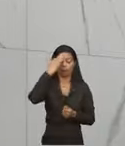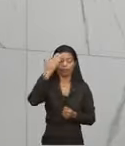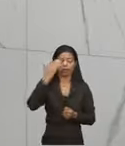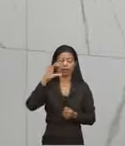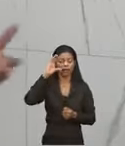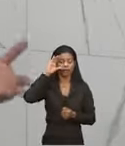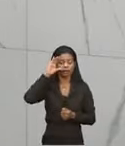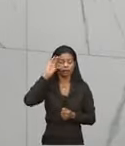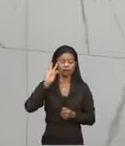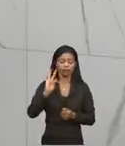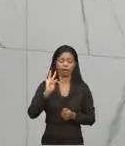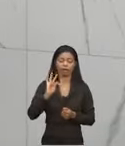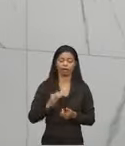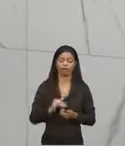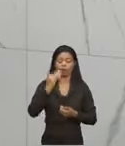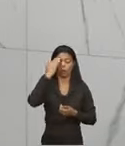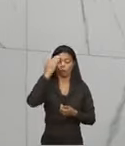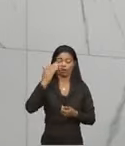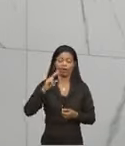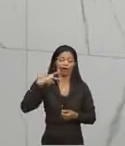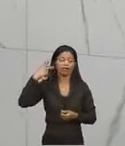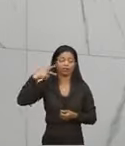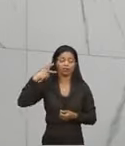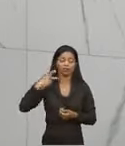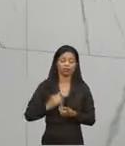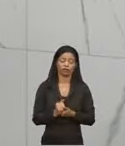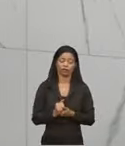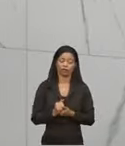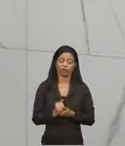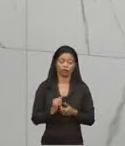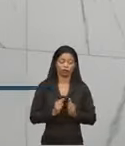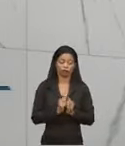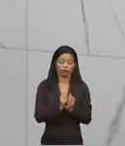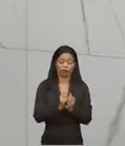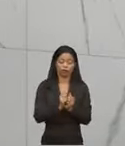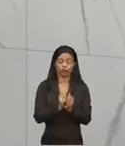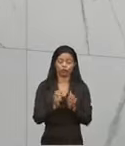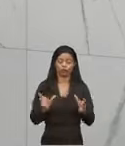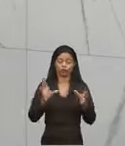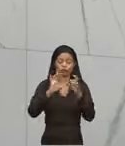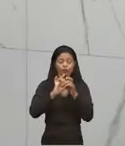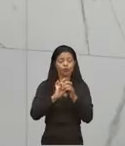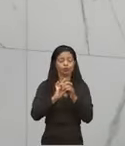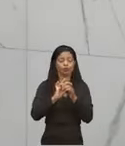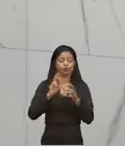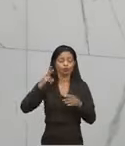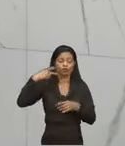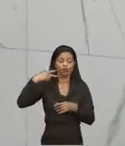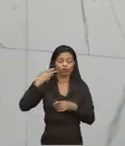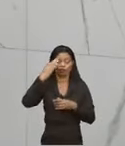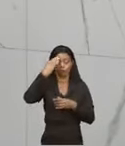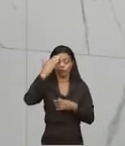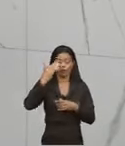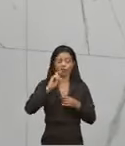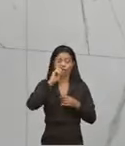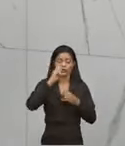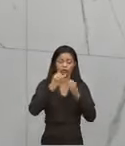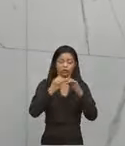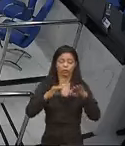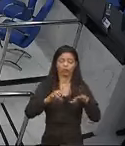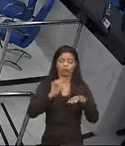aos vereadores. É uma pauta que nos une, né? Oposição e governo, que é o desporto. Muito obrigado, que Deus abençoe cada um de